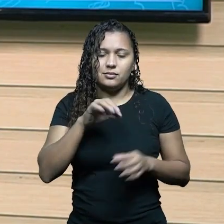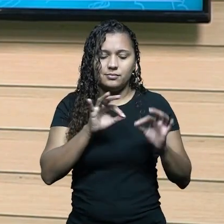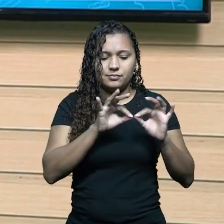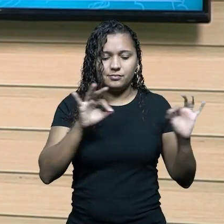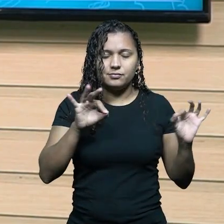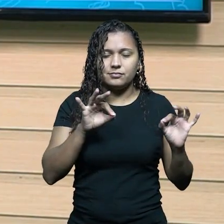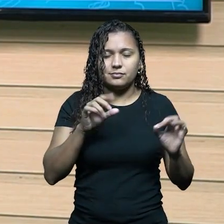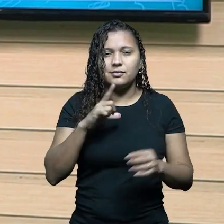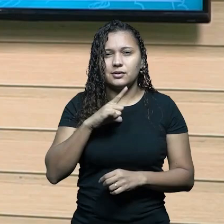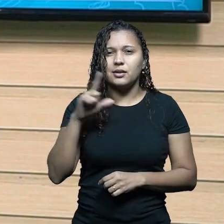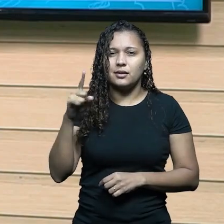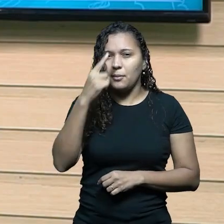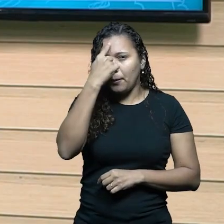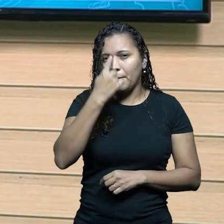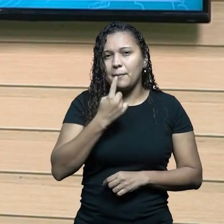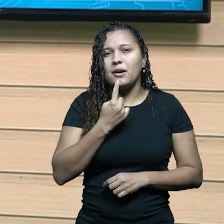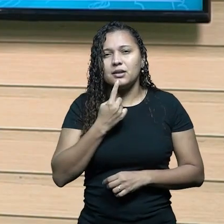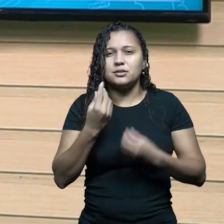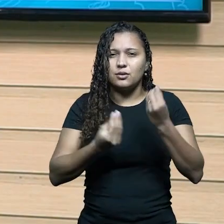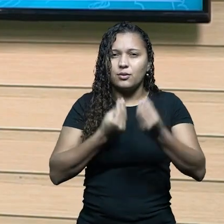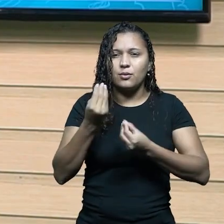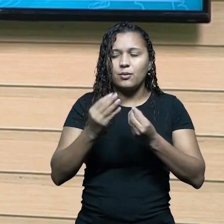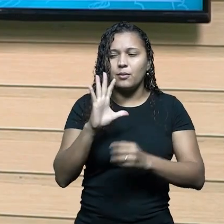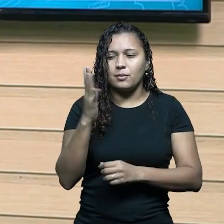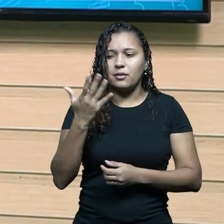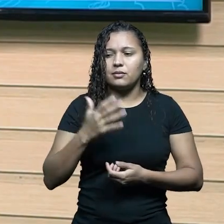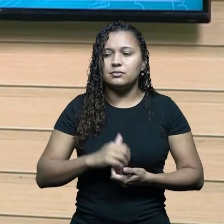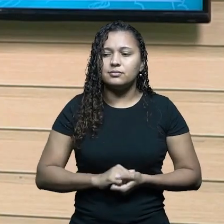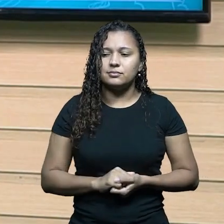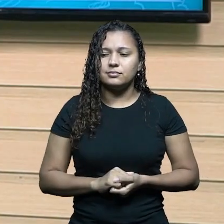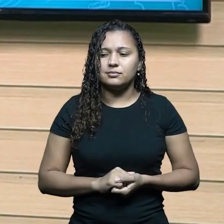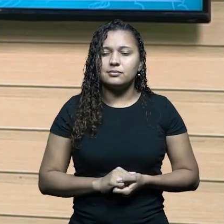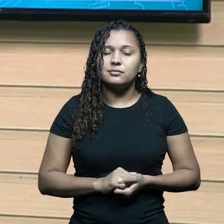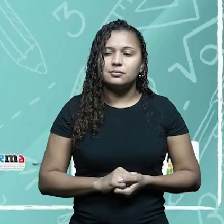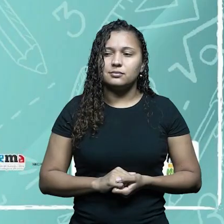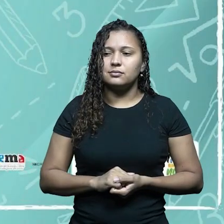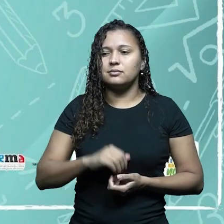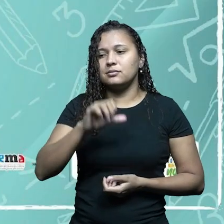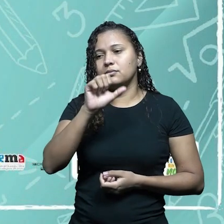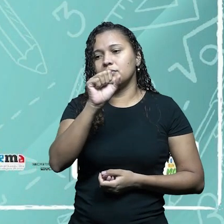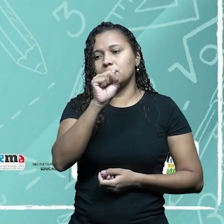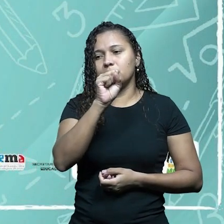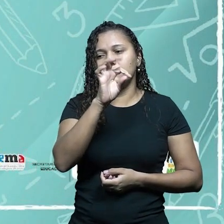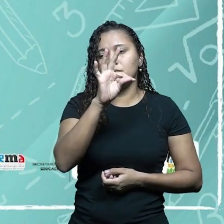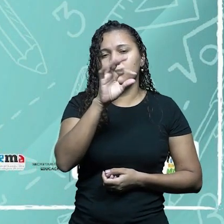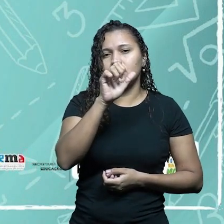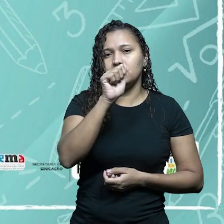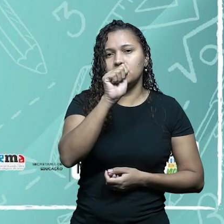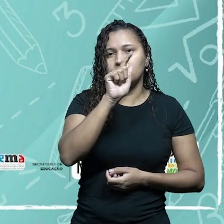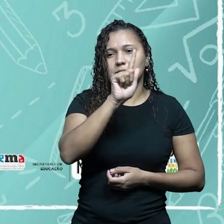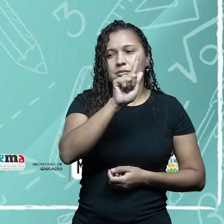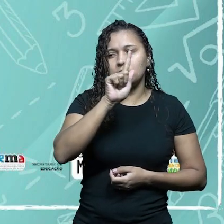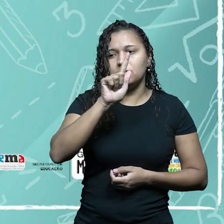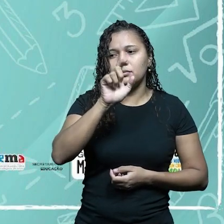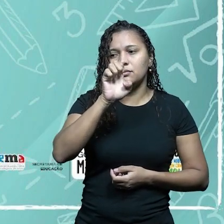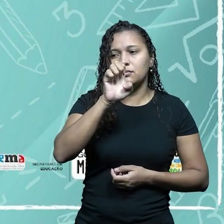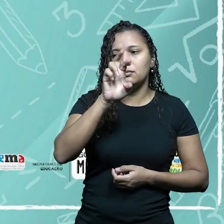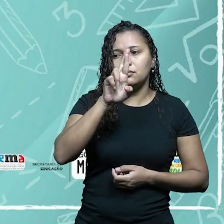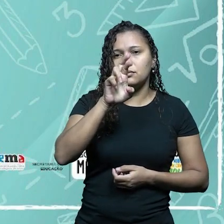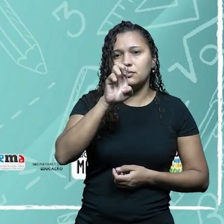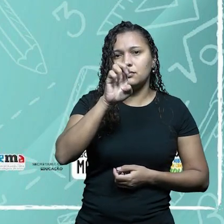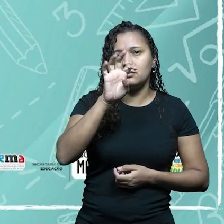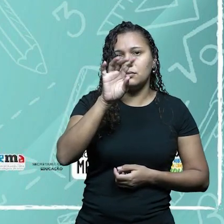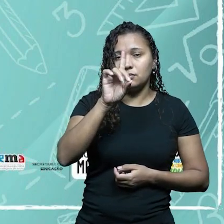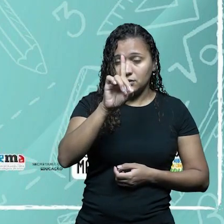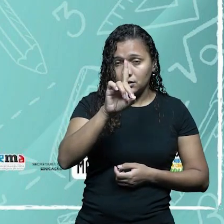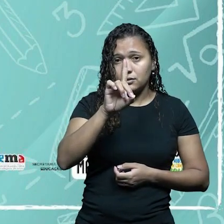para aquela dimensão. Aqui nós temos uma representação de como isso acontece. Stanger irá dimensionar de